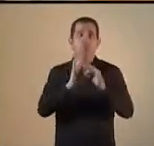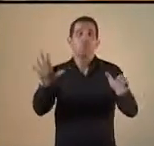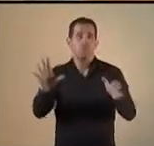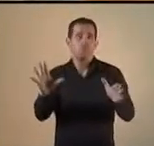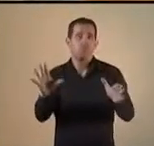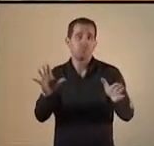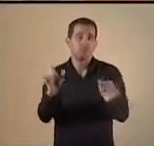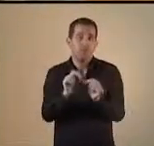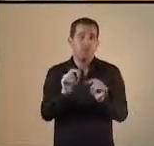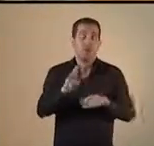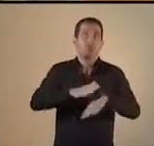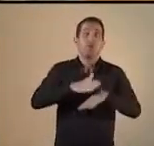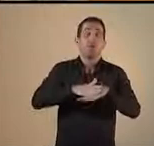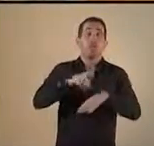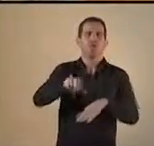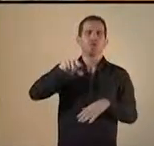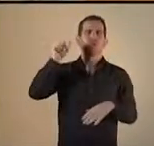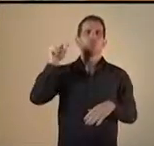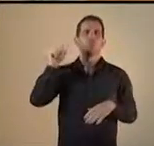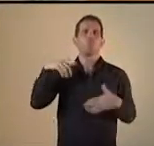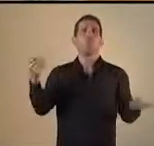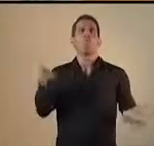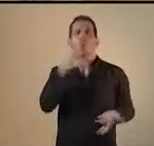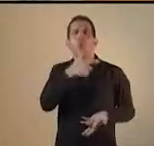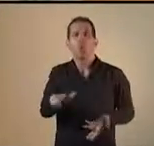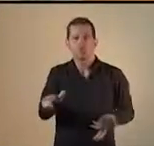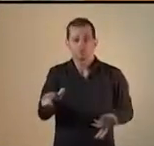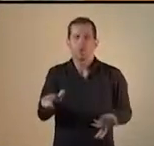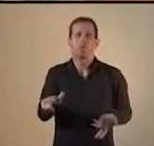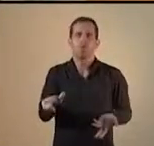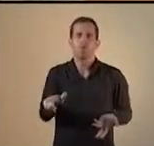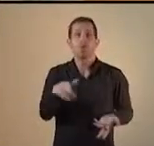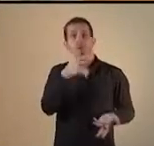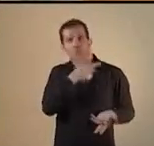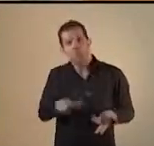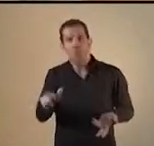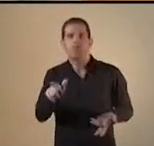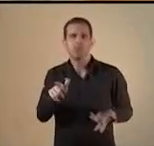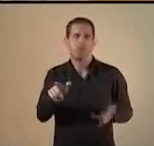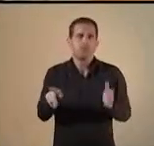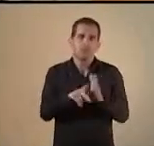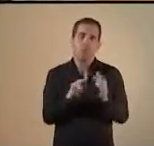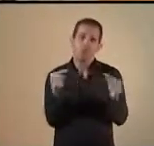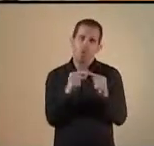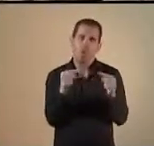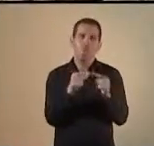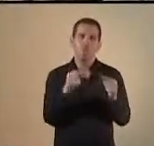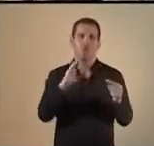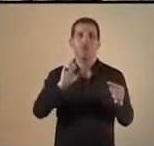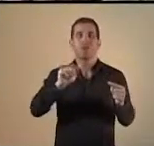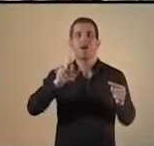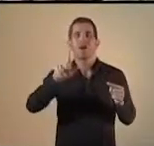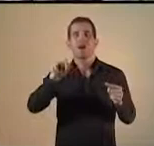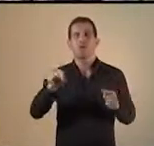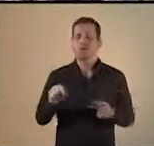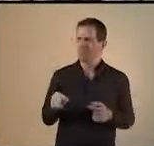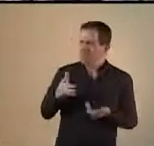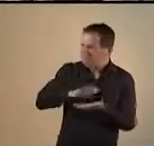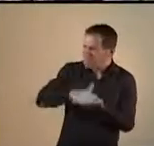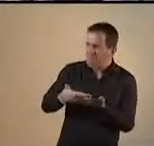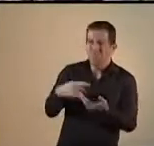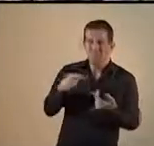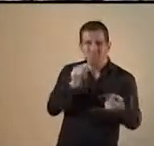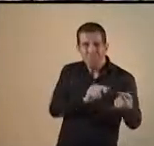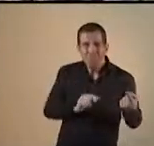fazer isso, de fazer essa escolha, de determinar qual a língua que será o cargo. Os intérpretes hoje são necessários